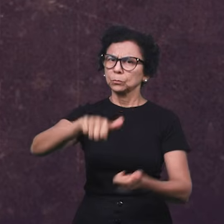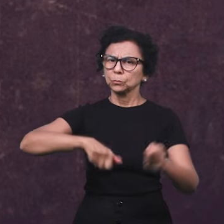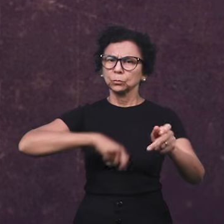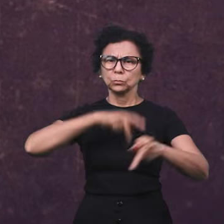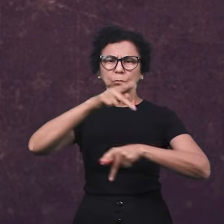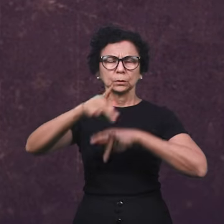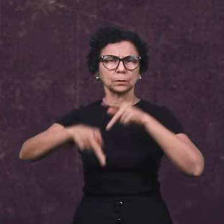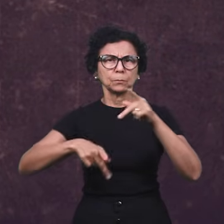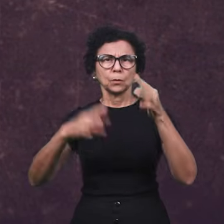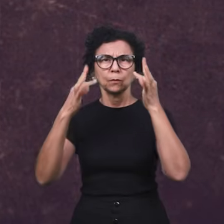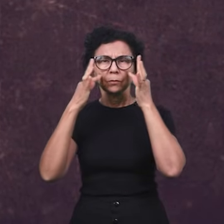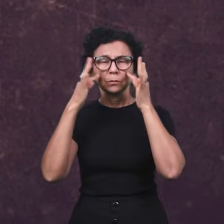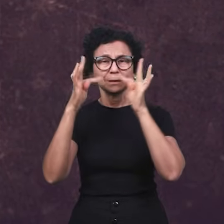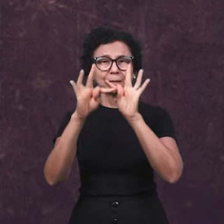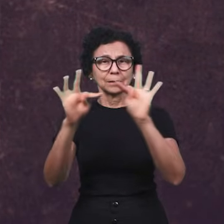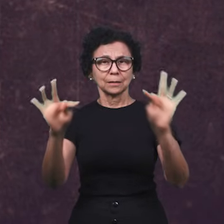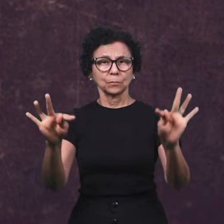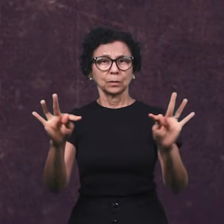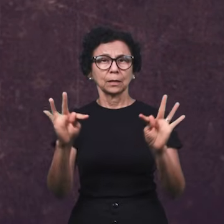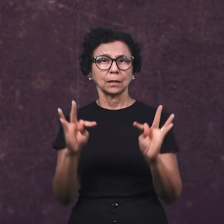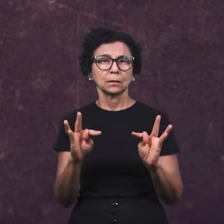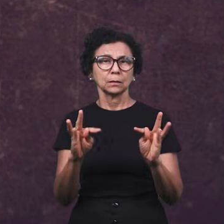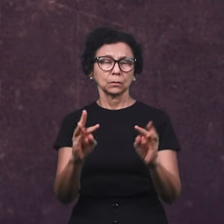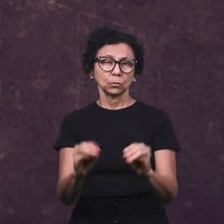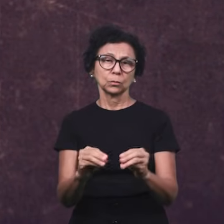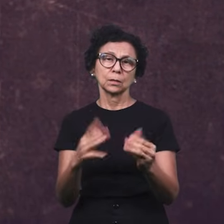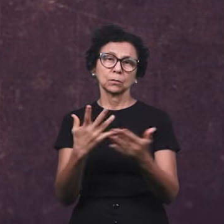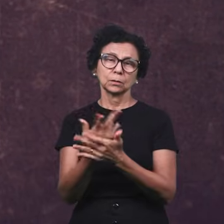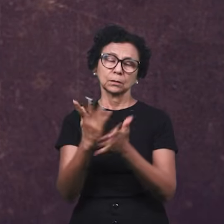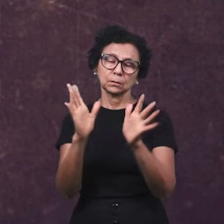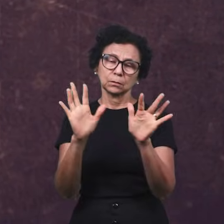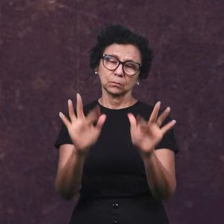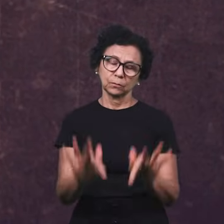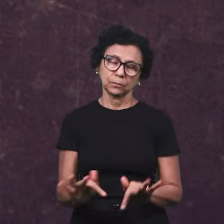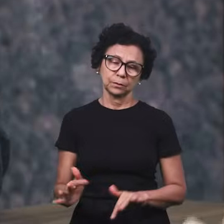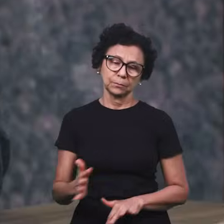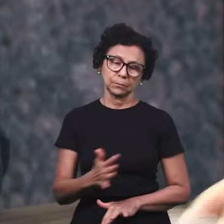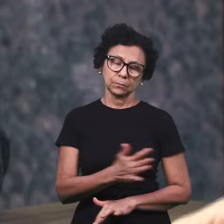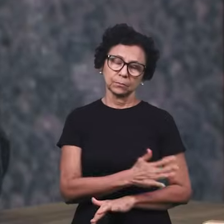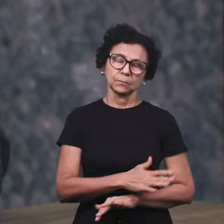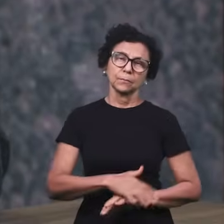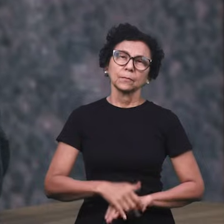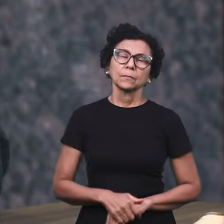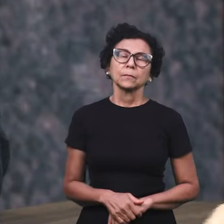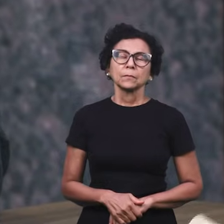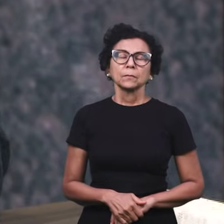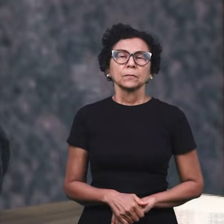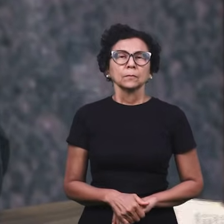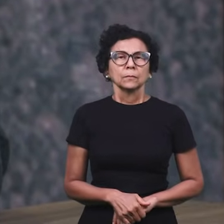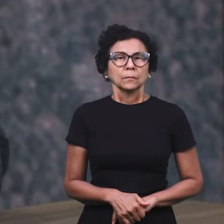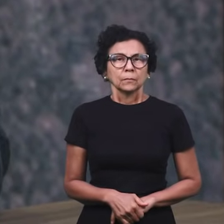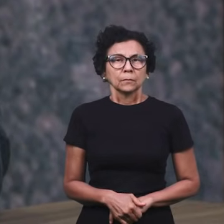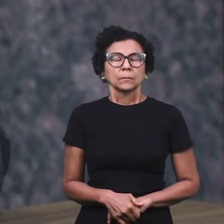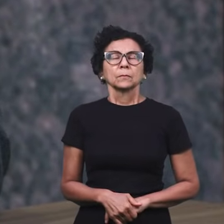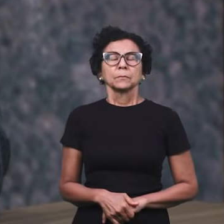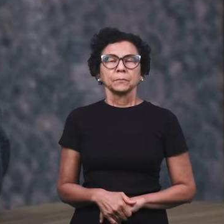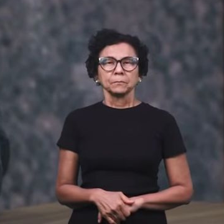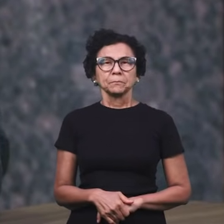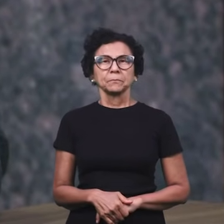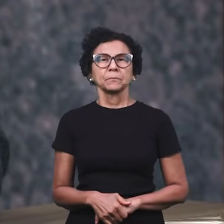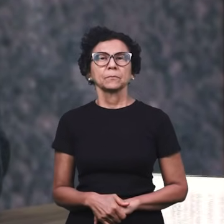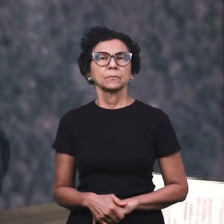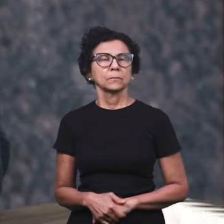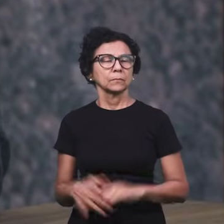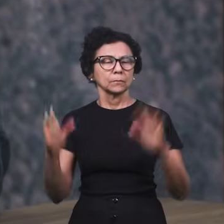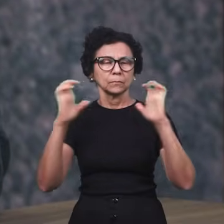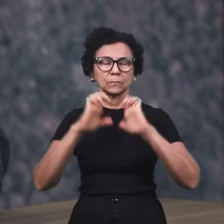em testemunha a todas as gentes, e então virá o fim. Mateus 24, 14. Então, o evangelho do